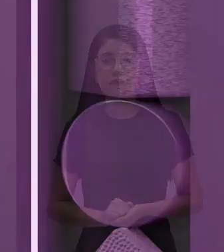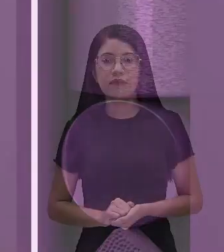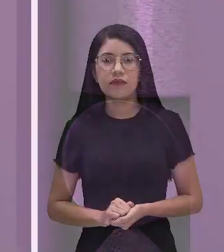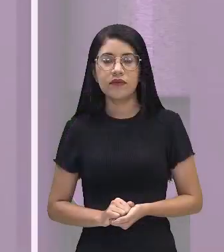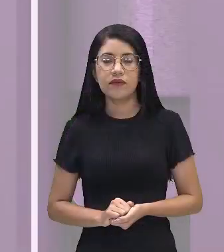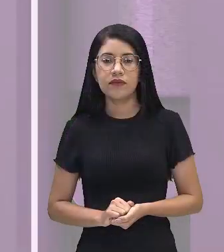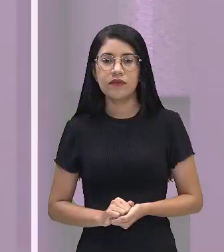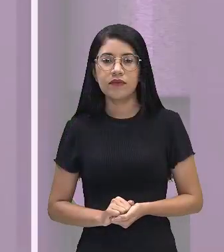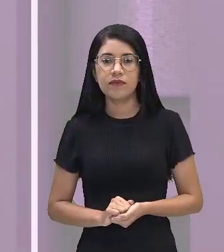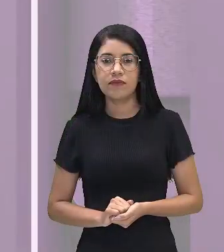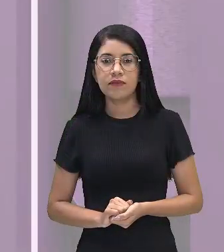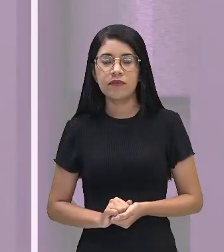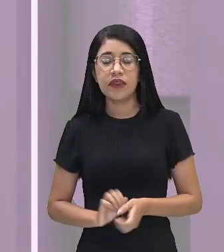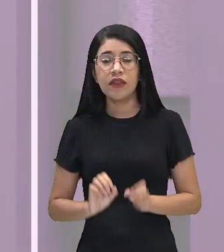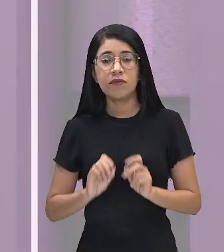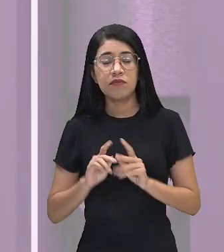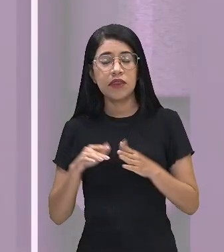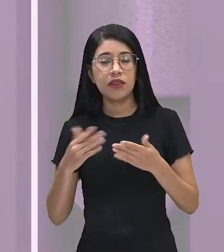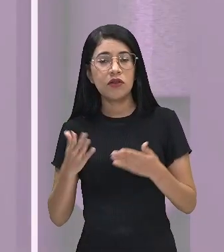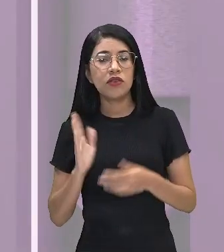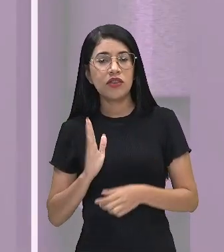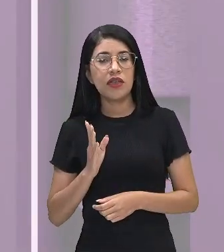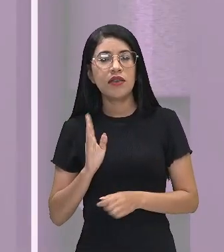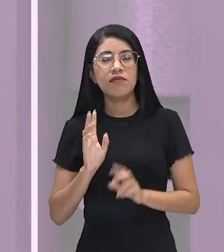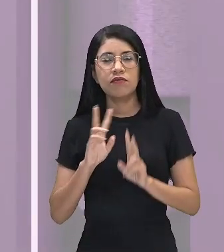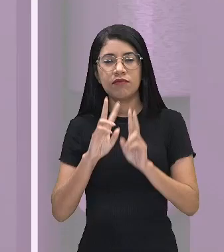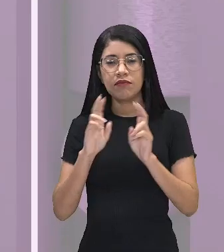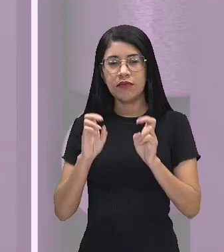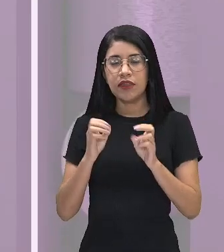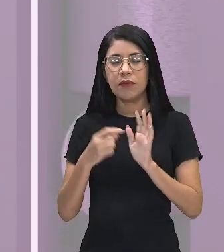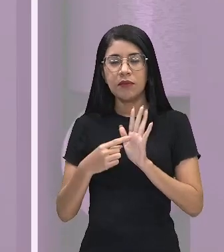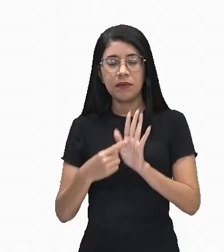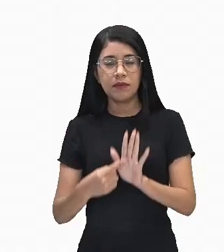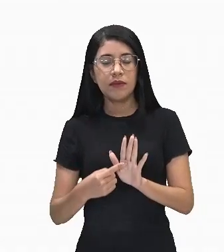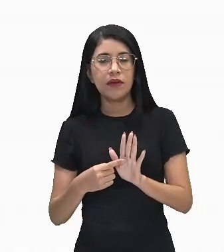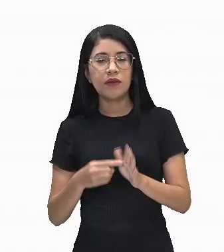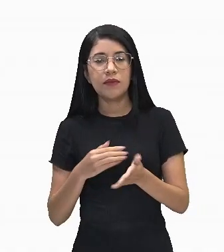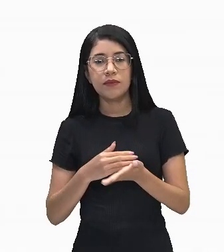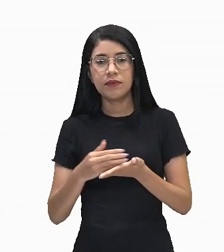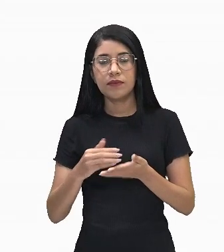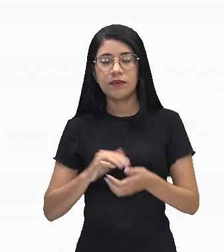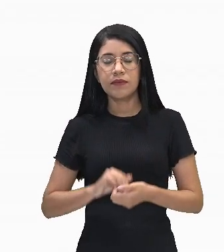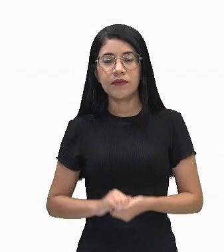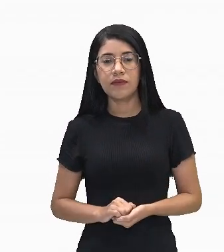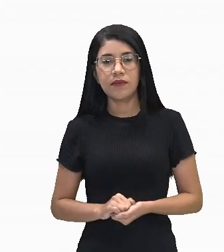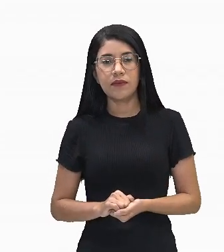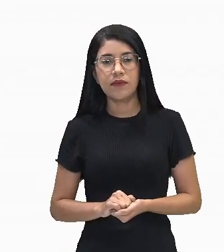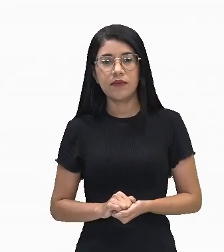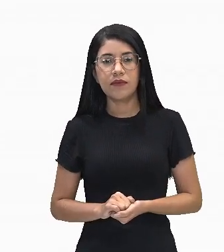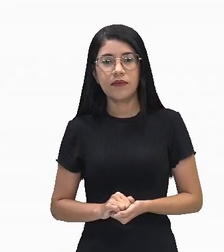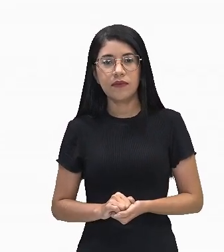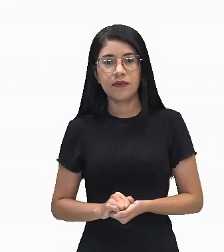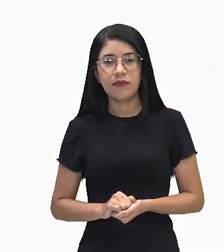Muito bem, agora que temos conhecimento do conteúdo da nossa aula, vamos dar início à mesma.